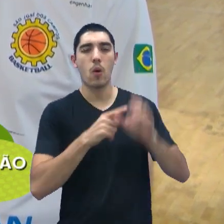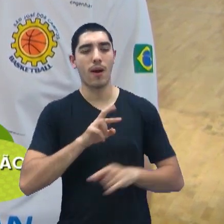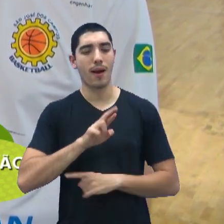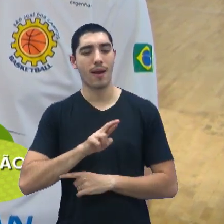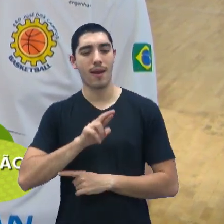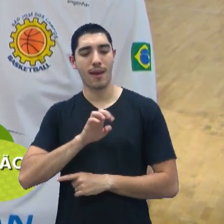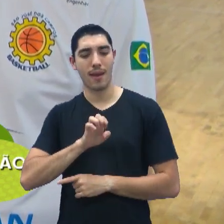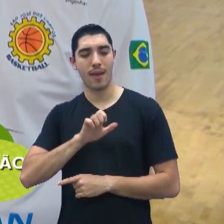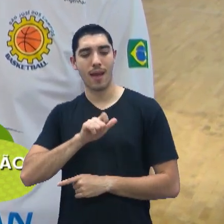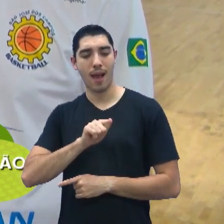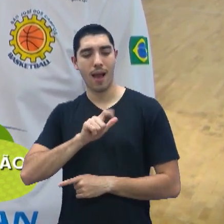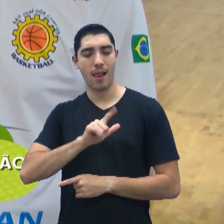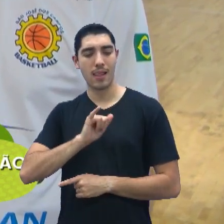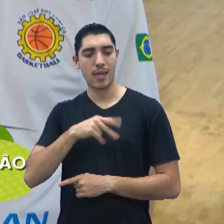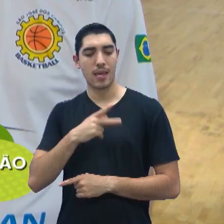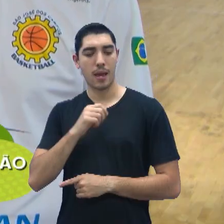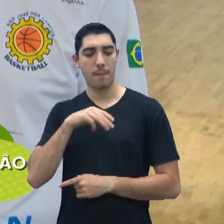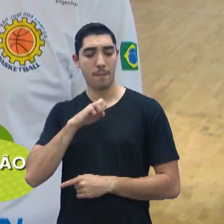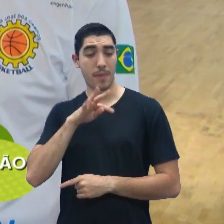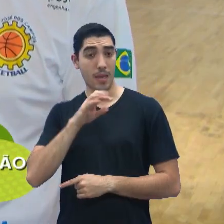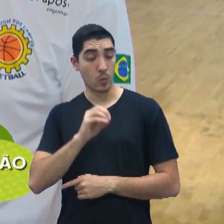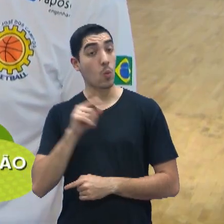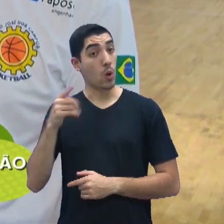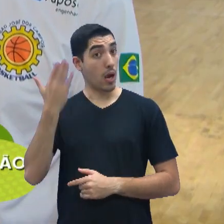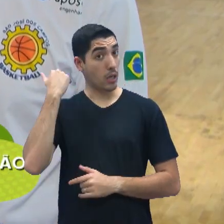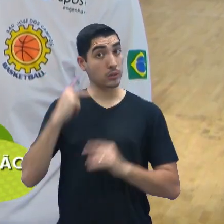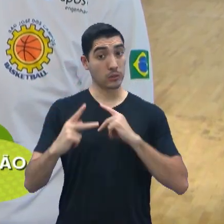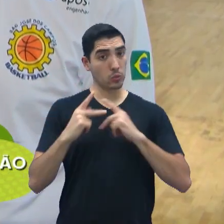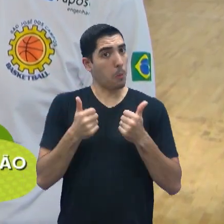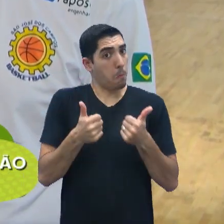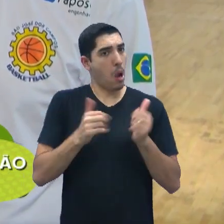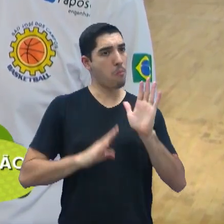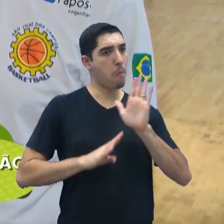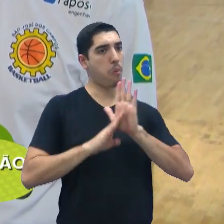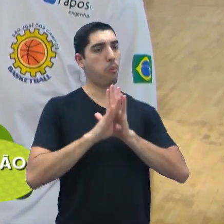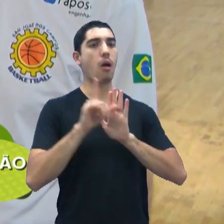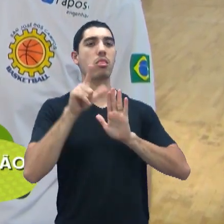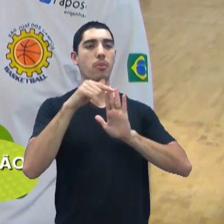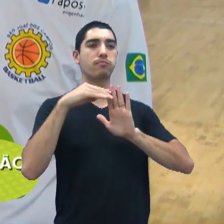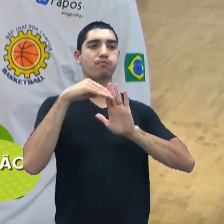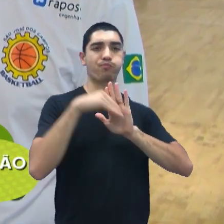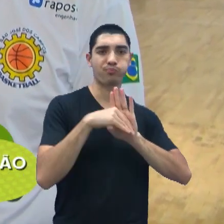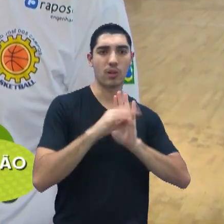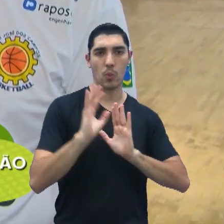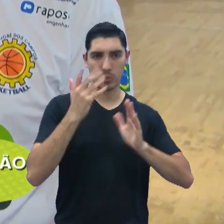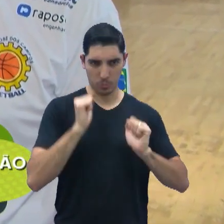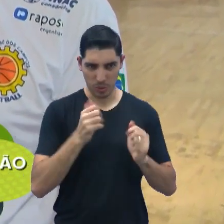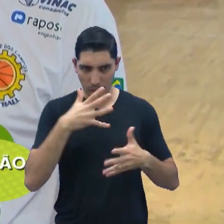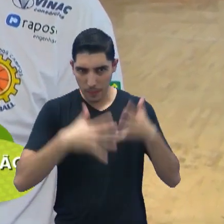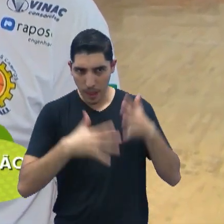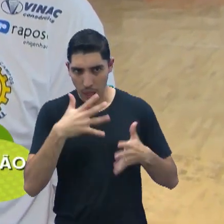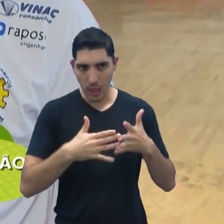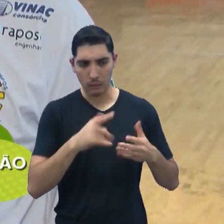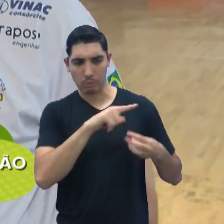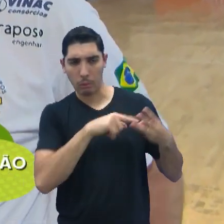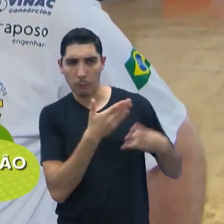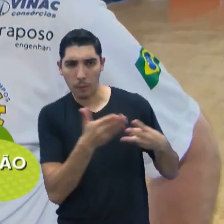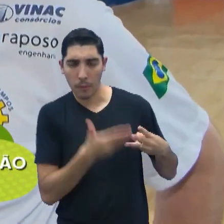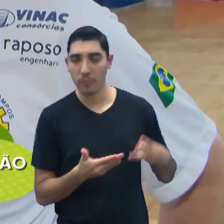3 derrotas, o São José começou bem, mas essas 3 derrotas podem implicar em alguma coisa nessa fase de realinhamento? Boa tarde. Boa tarde a todos, boa tarde,